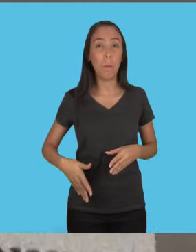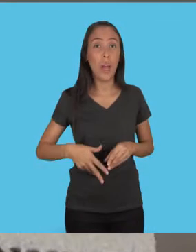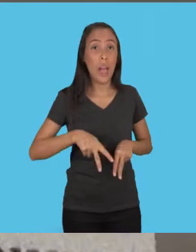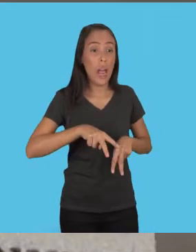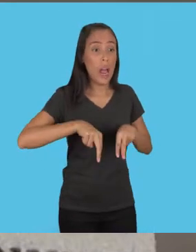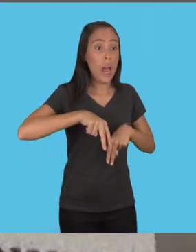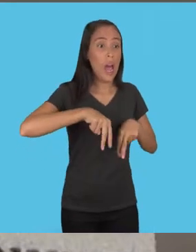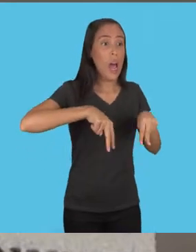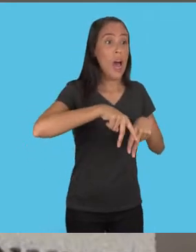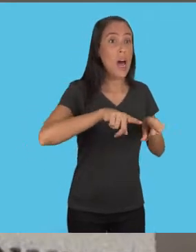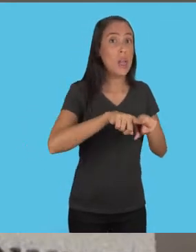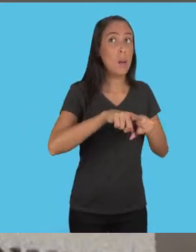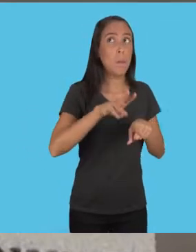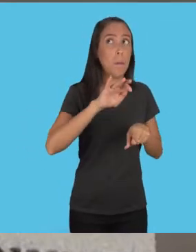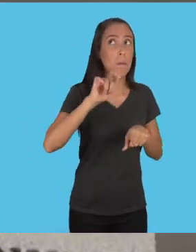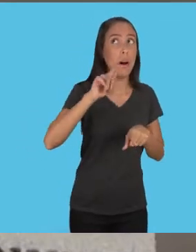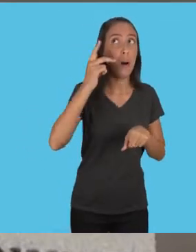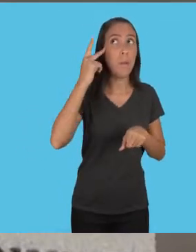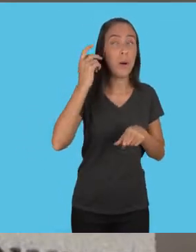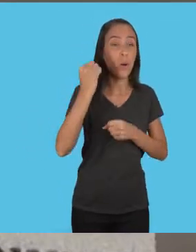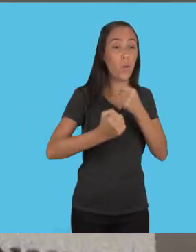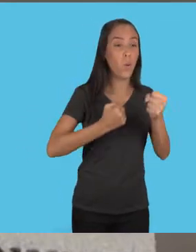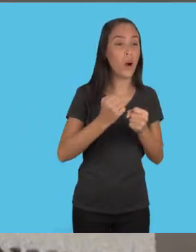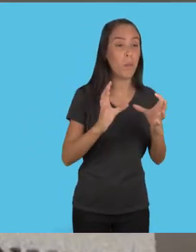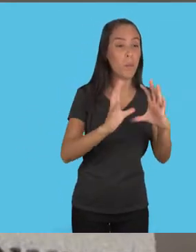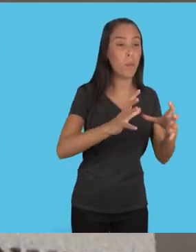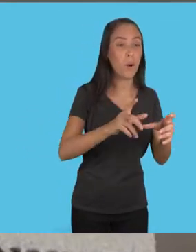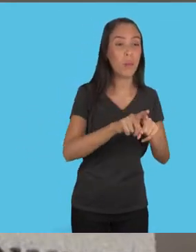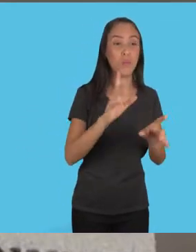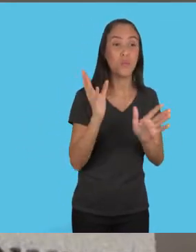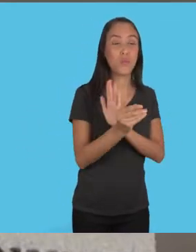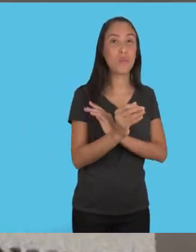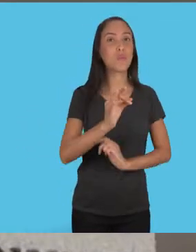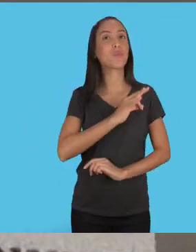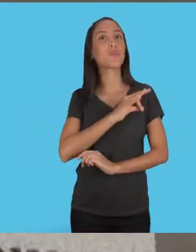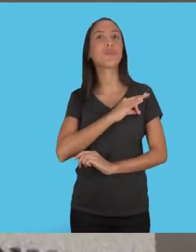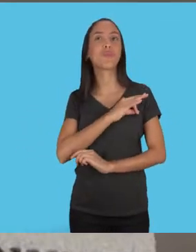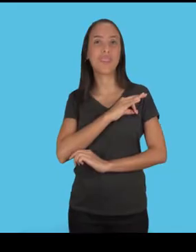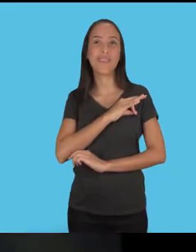muita malícia para correr atrás de bola e fugir da polícia.